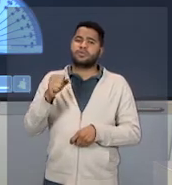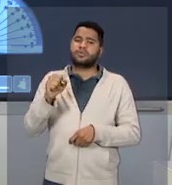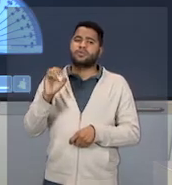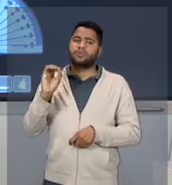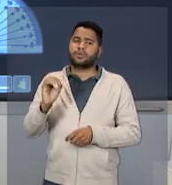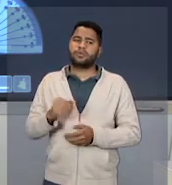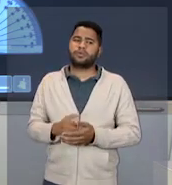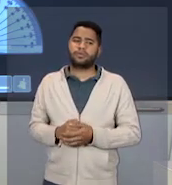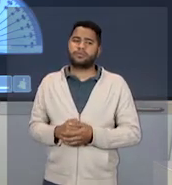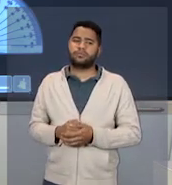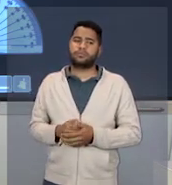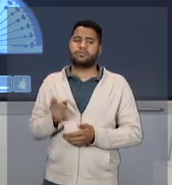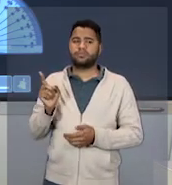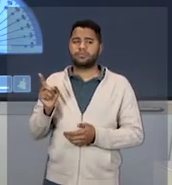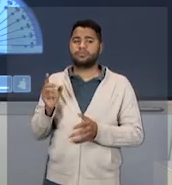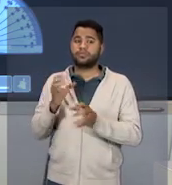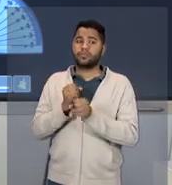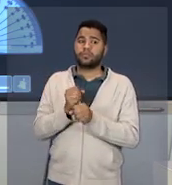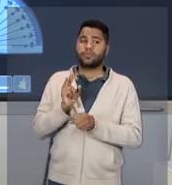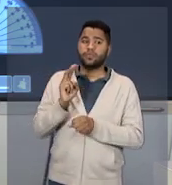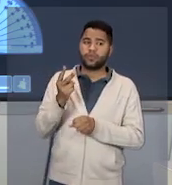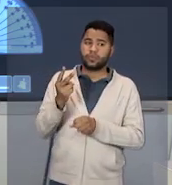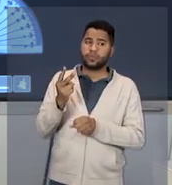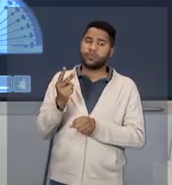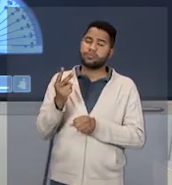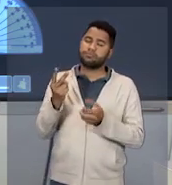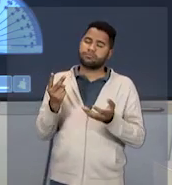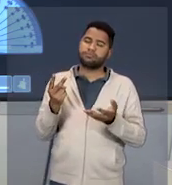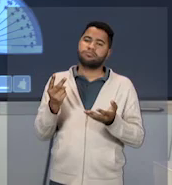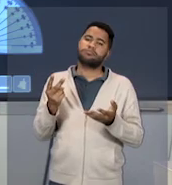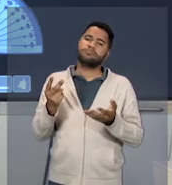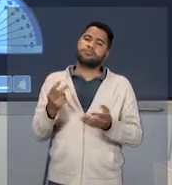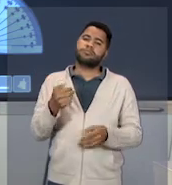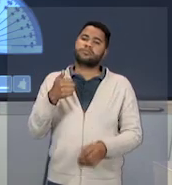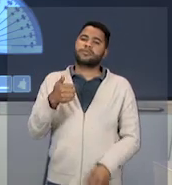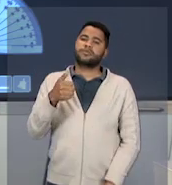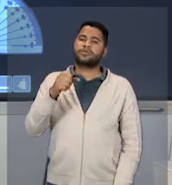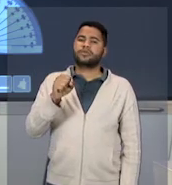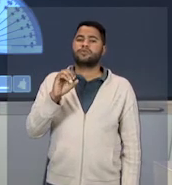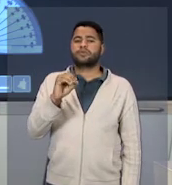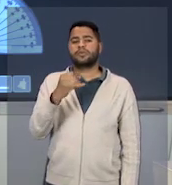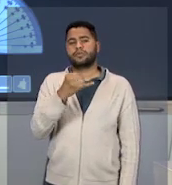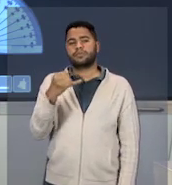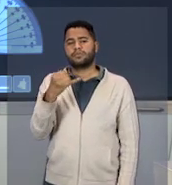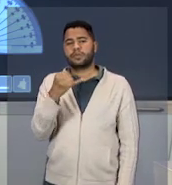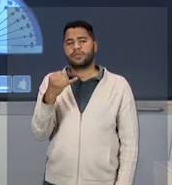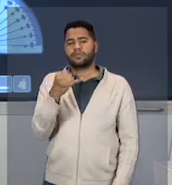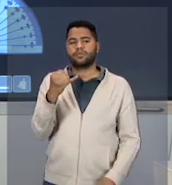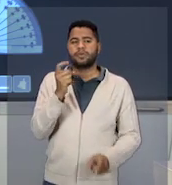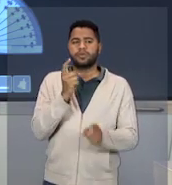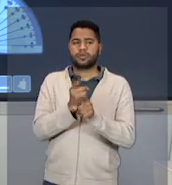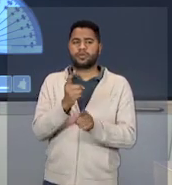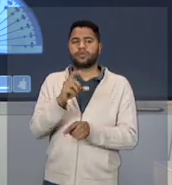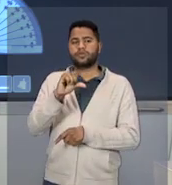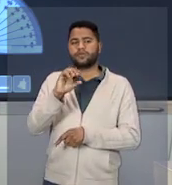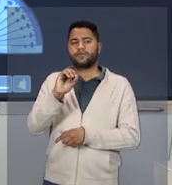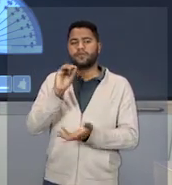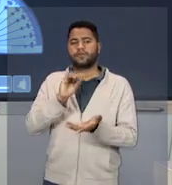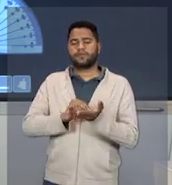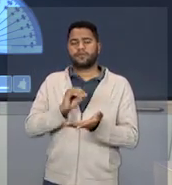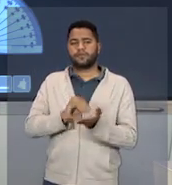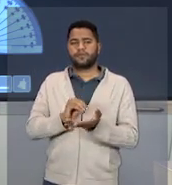você mede 2 e o terceiro você faz 180 menos o que você achou. No caso aqui achei 90, eu